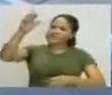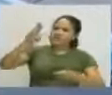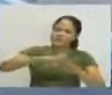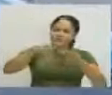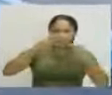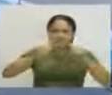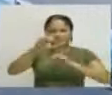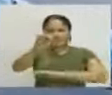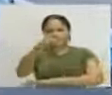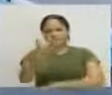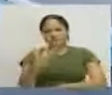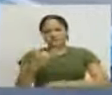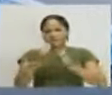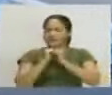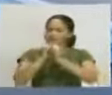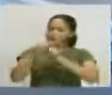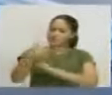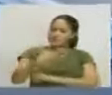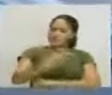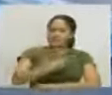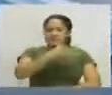meio.